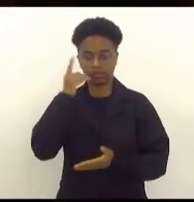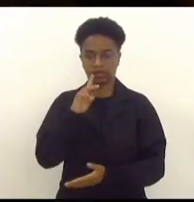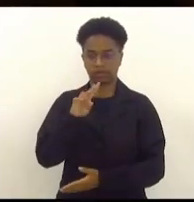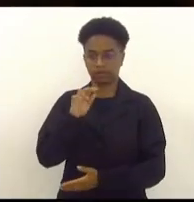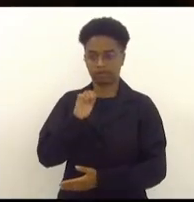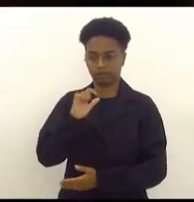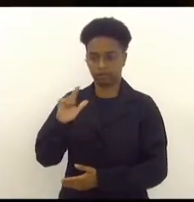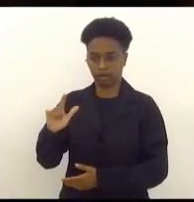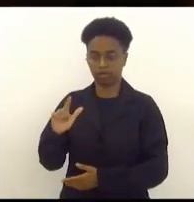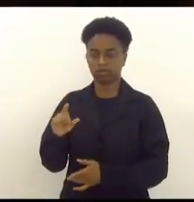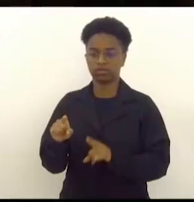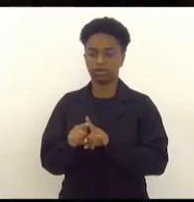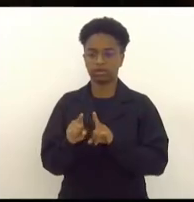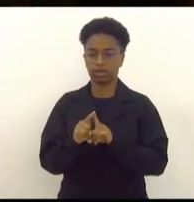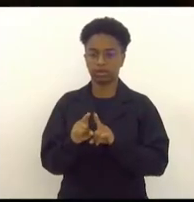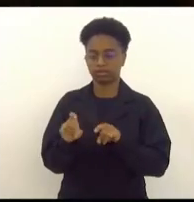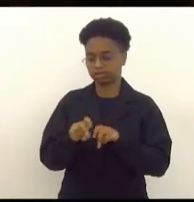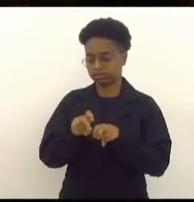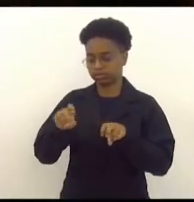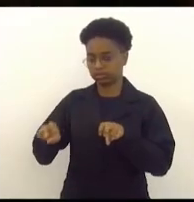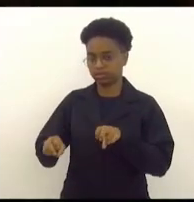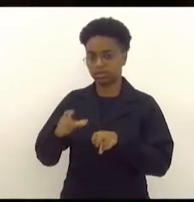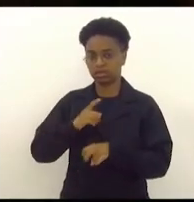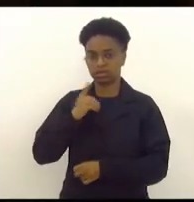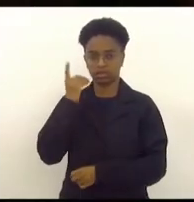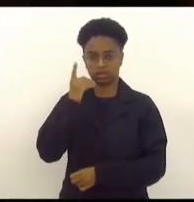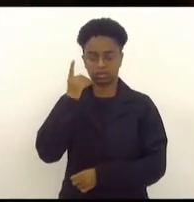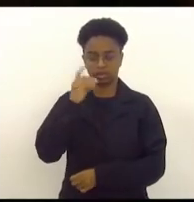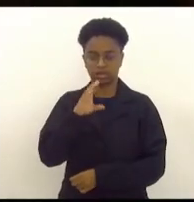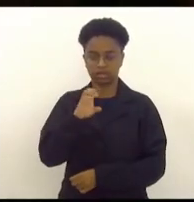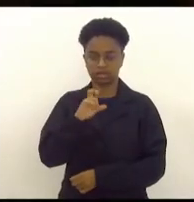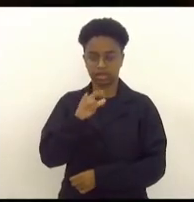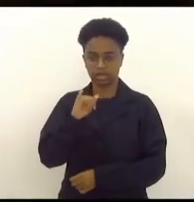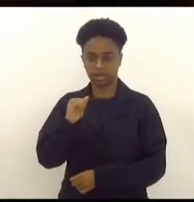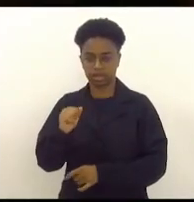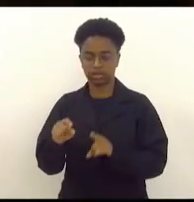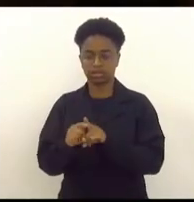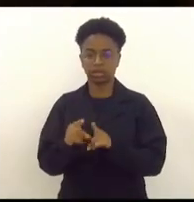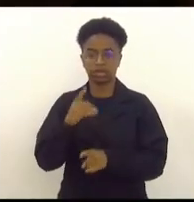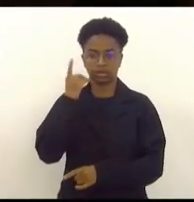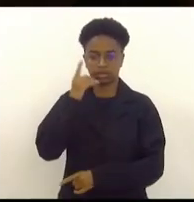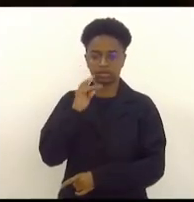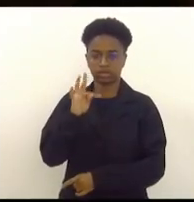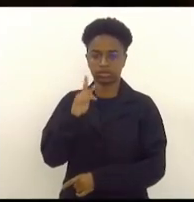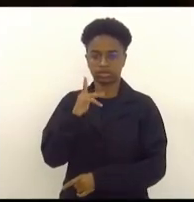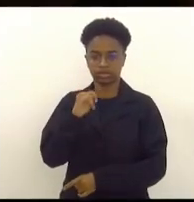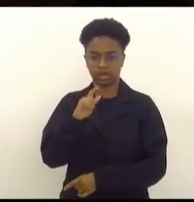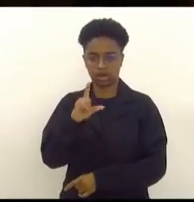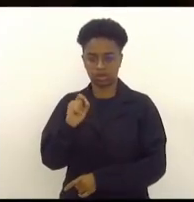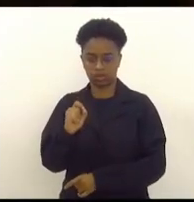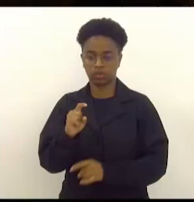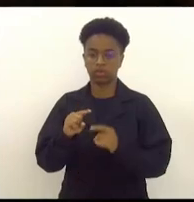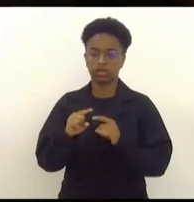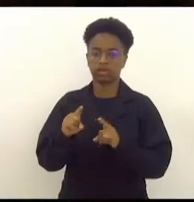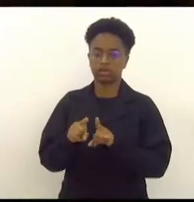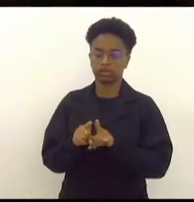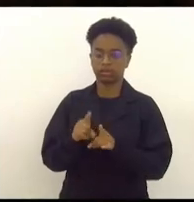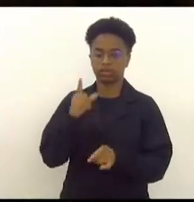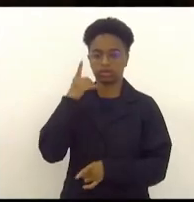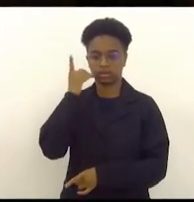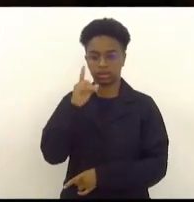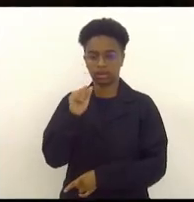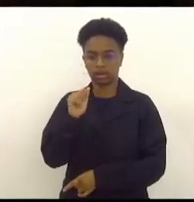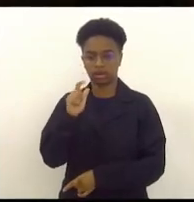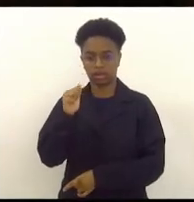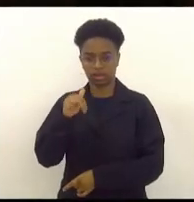Ceasa ao lado dele temos a deputada Célia Jordão Deputado Thiago Gagliasso Deputado Alan Lopes